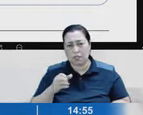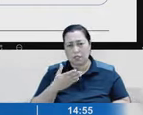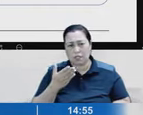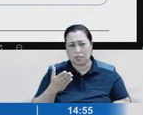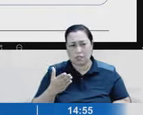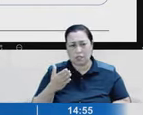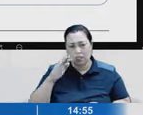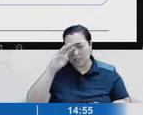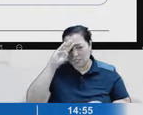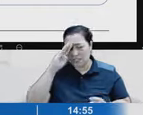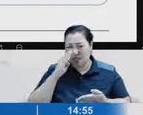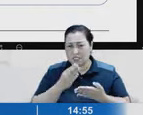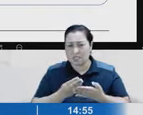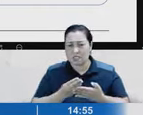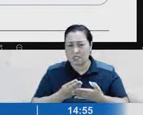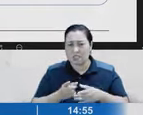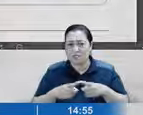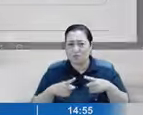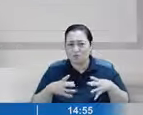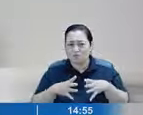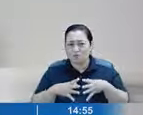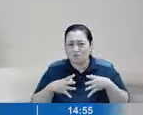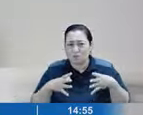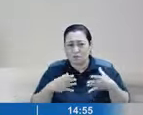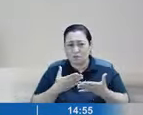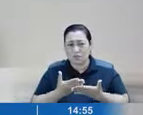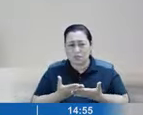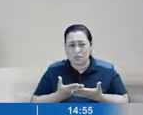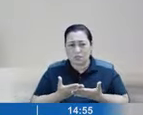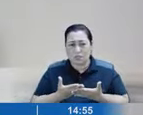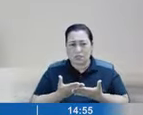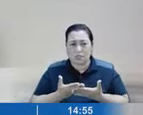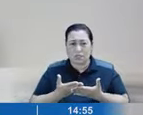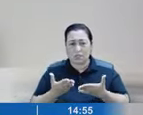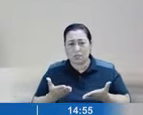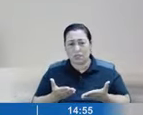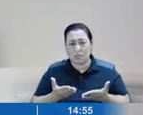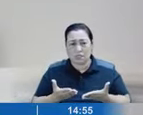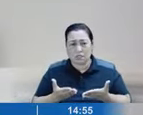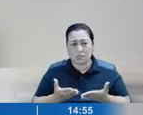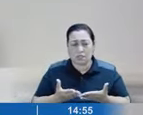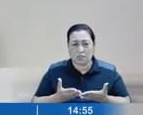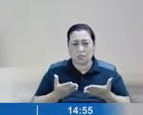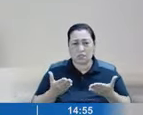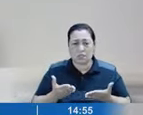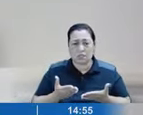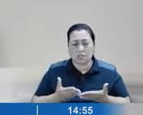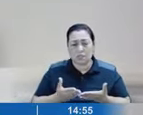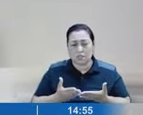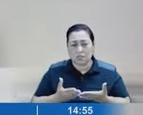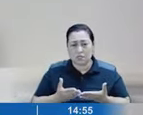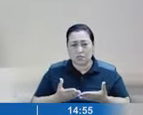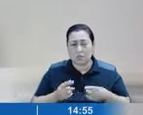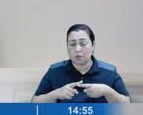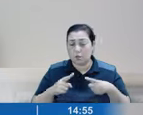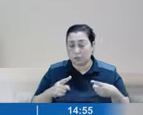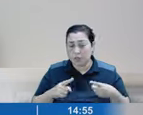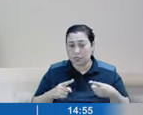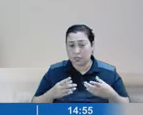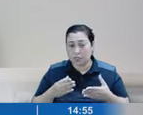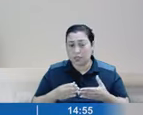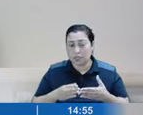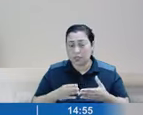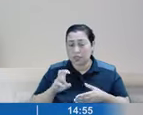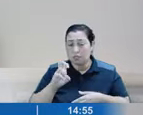assim, acho que o maior pavor de todos, né, é a questão da hereditariedade para o câncer. Mas